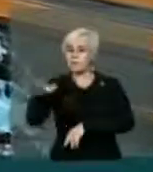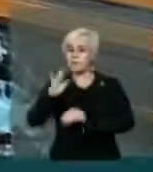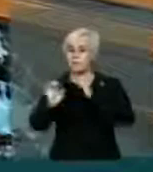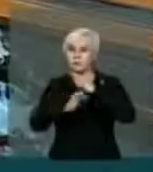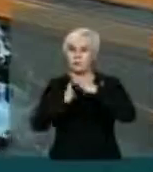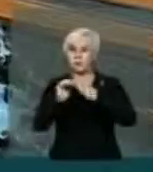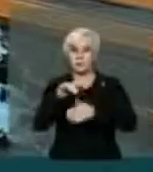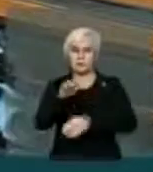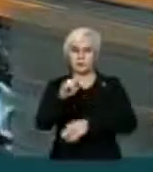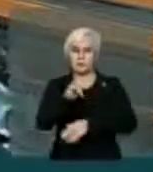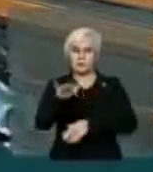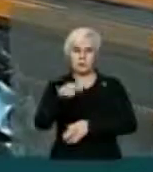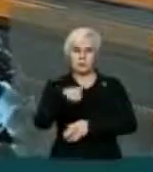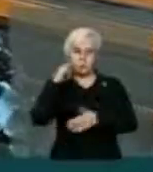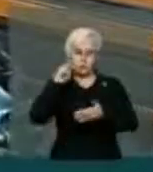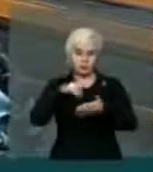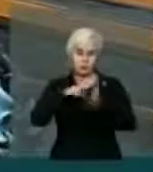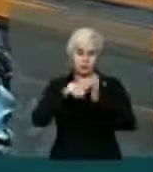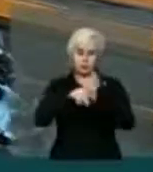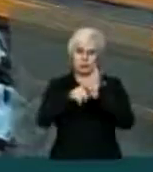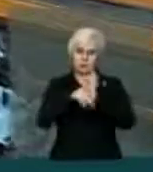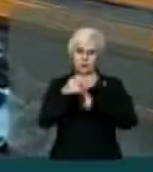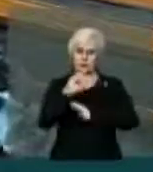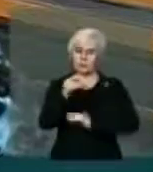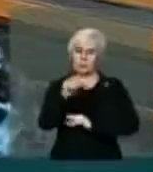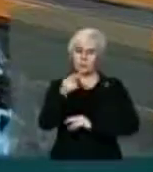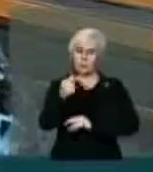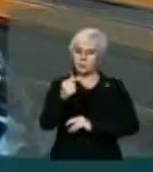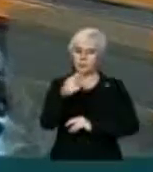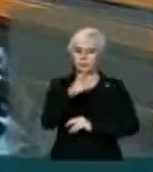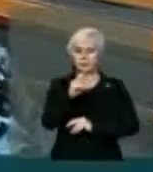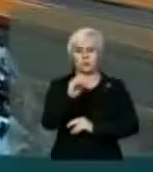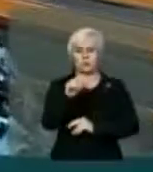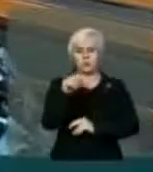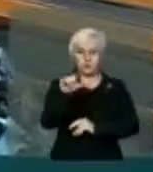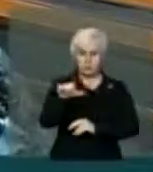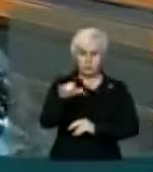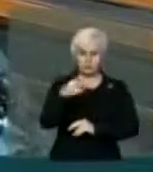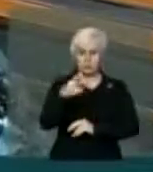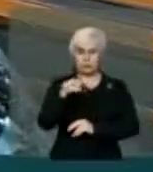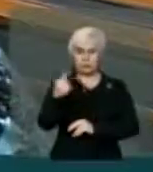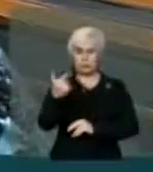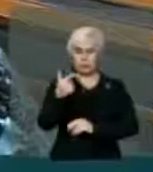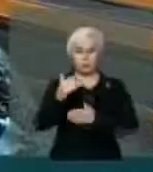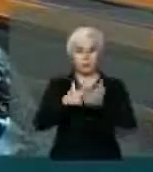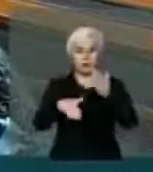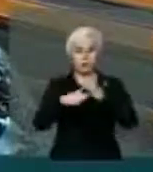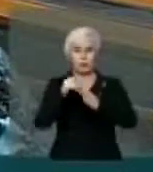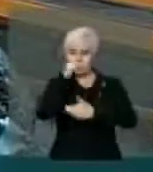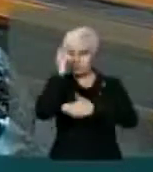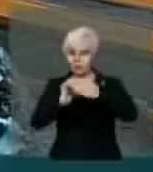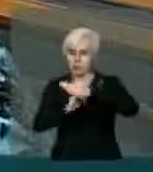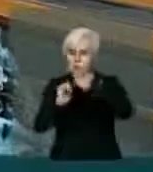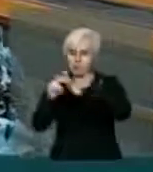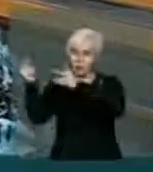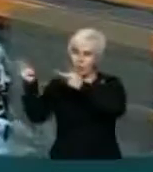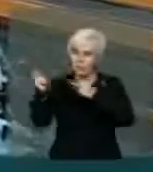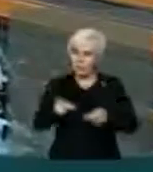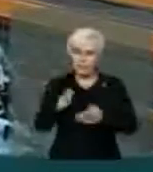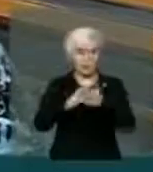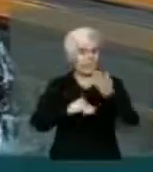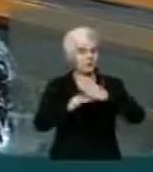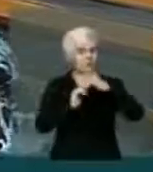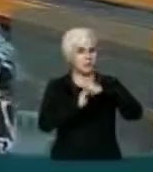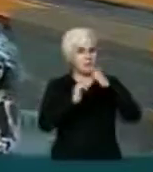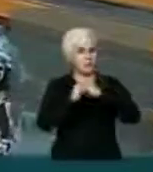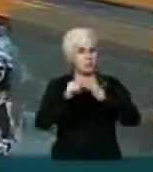as cópias de requerimento de 2007, 2009, 2012, e todos os empresários convidados, todas as